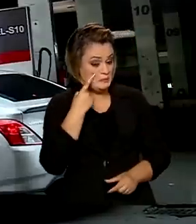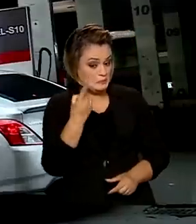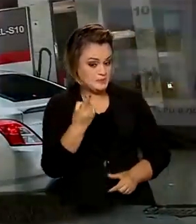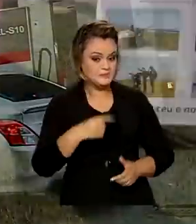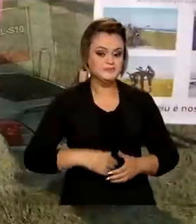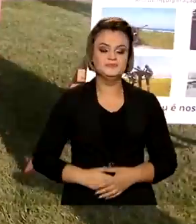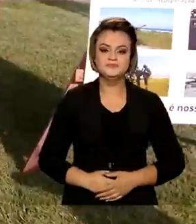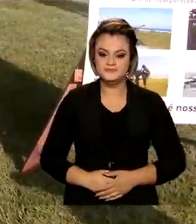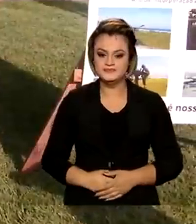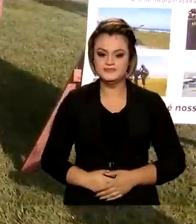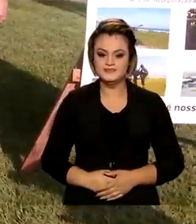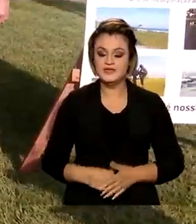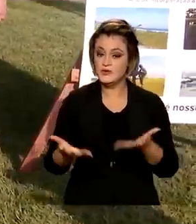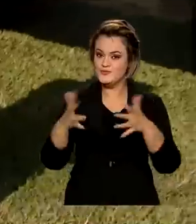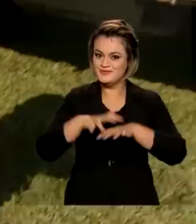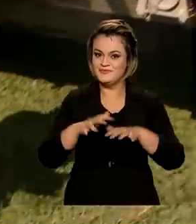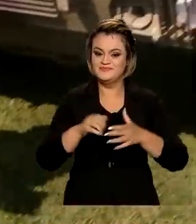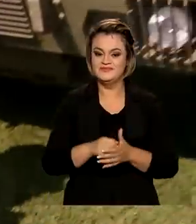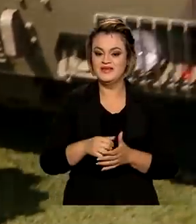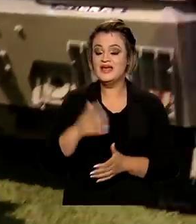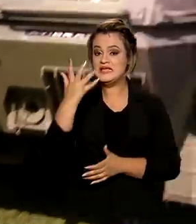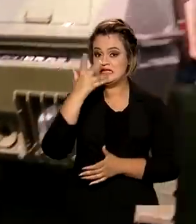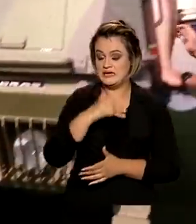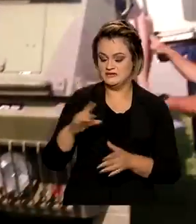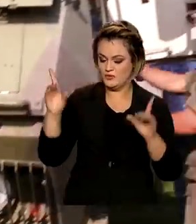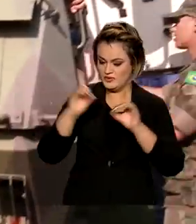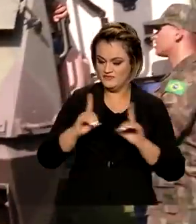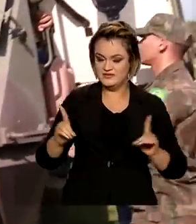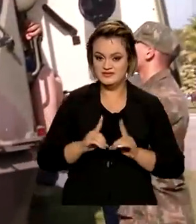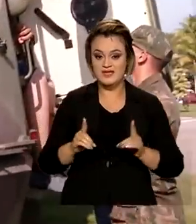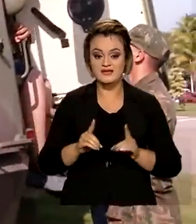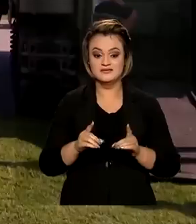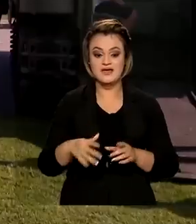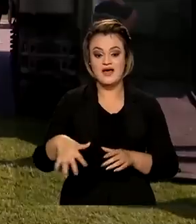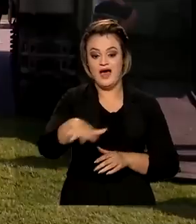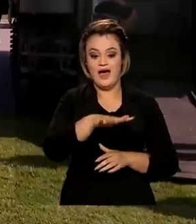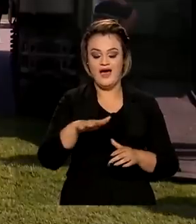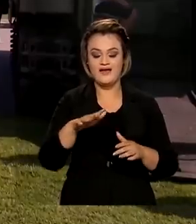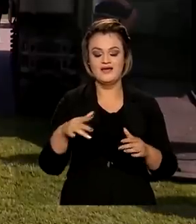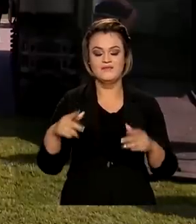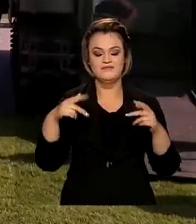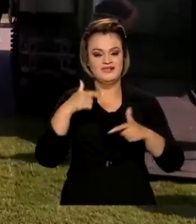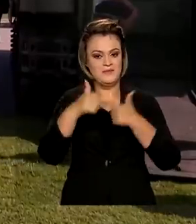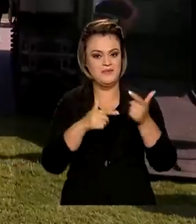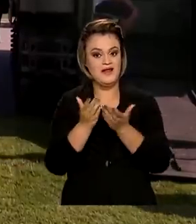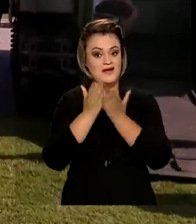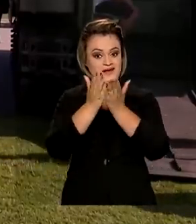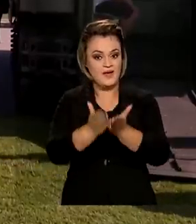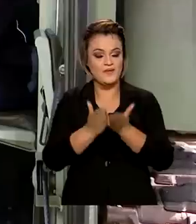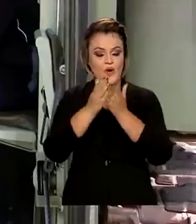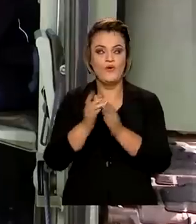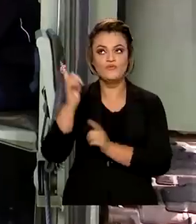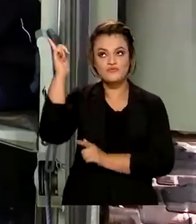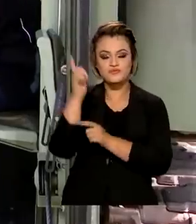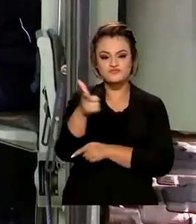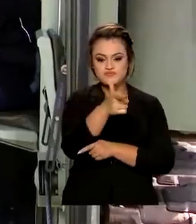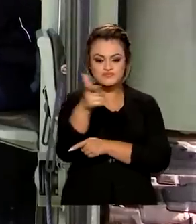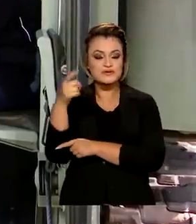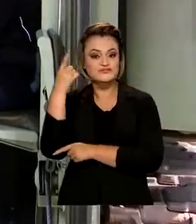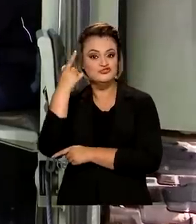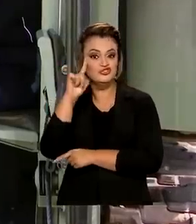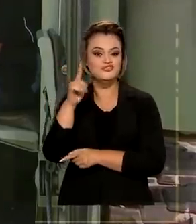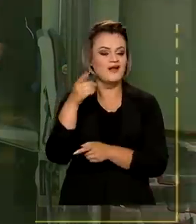combustíveis. Inclusão. Crianças e jovens com deficiência viram marinheiros e fuzileiros navais por um